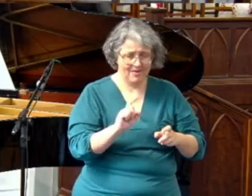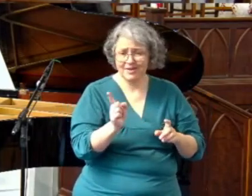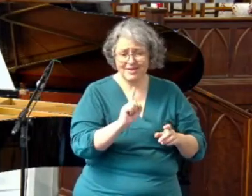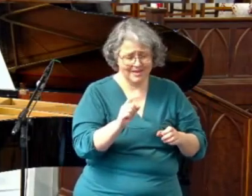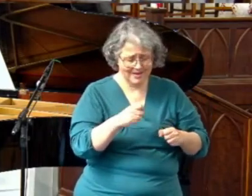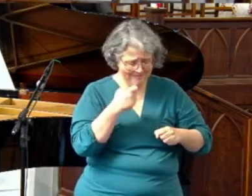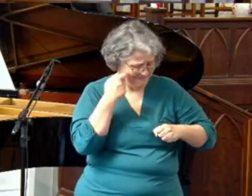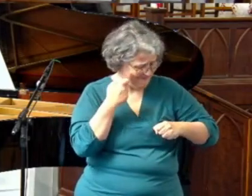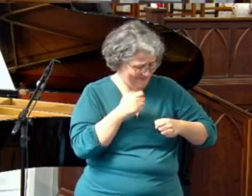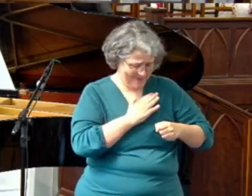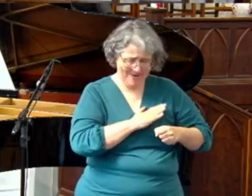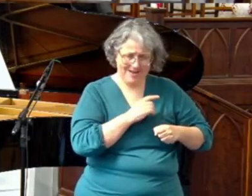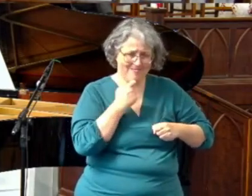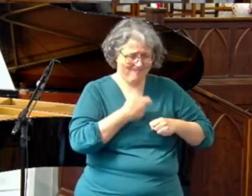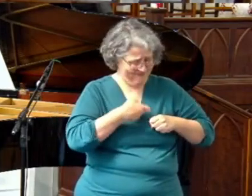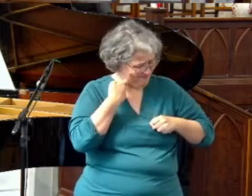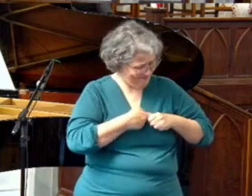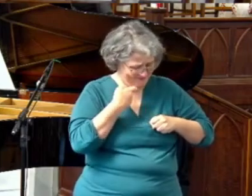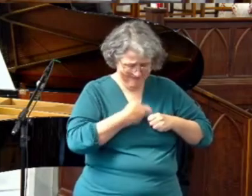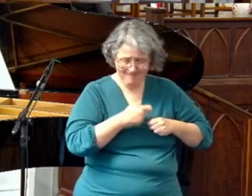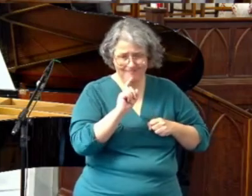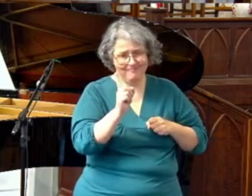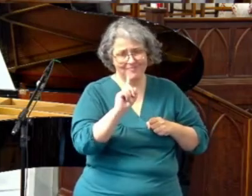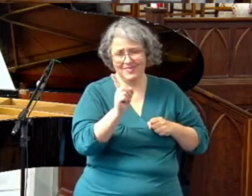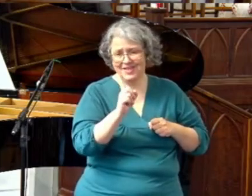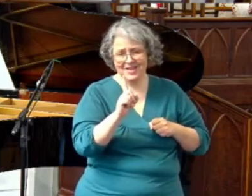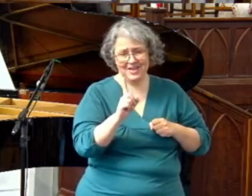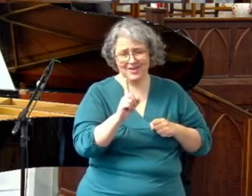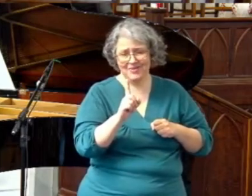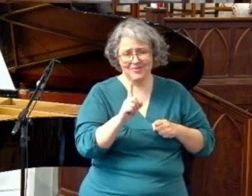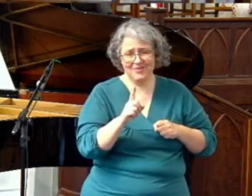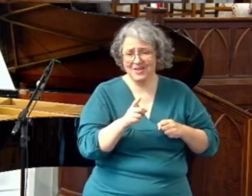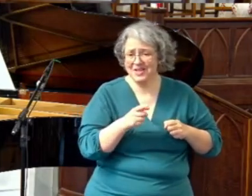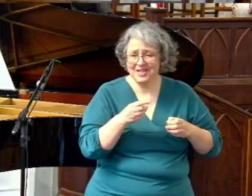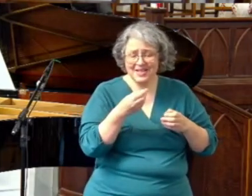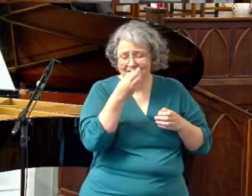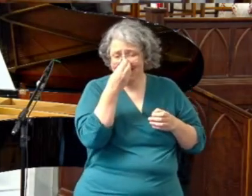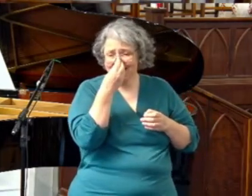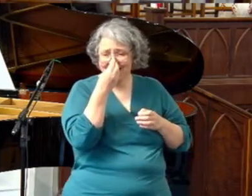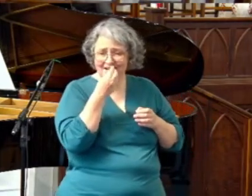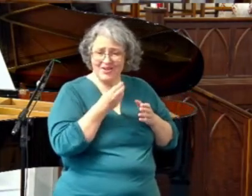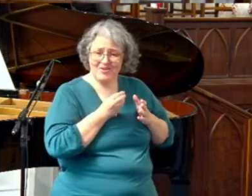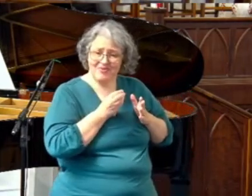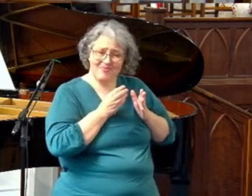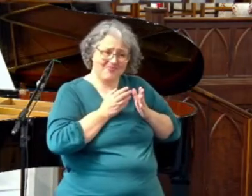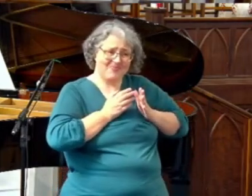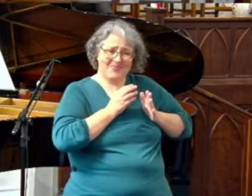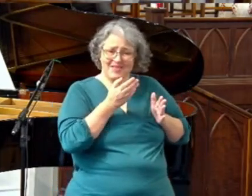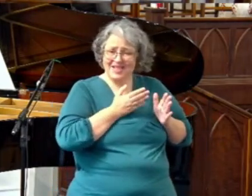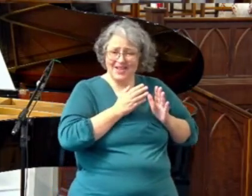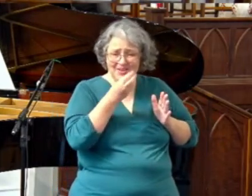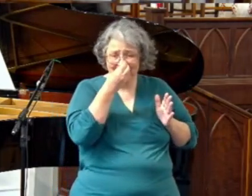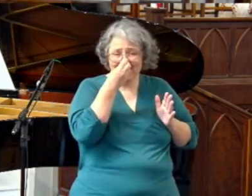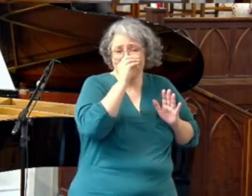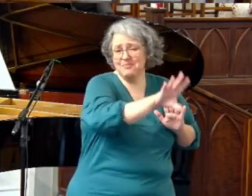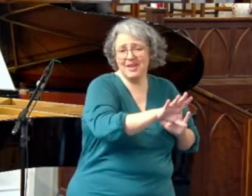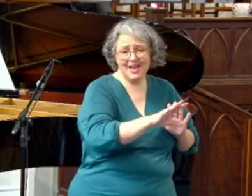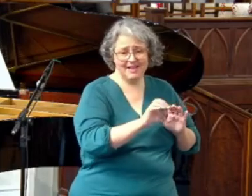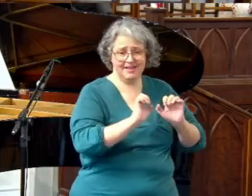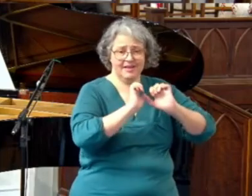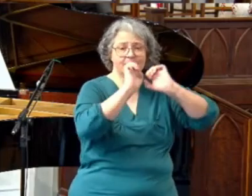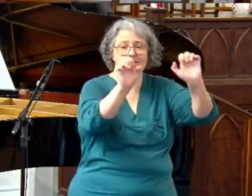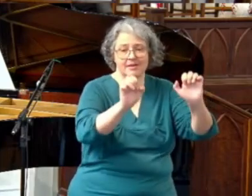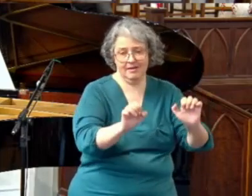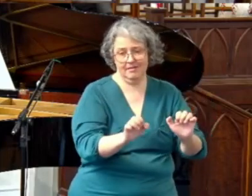palavras. Não sejam indiferentes ou não desprezem a mensagem do Evangelho, porque